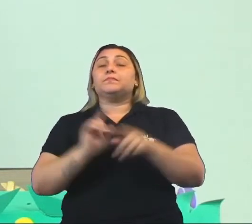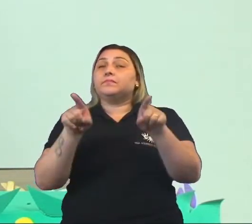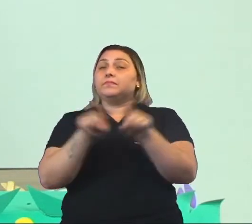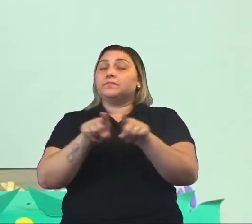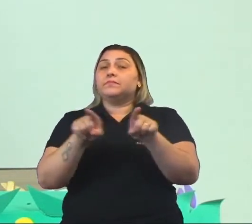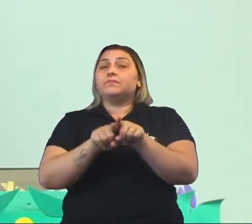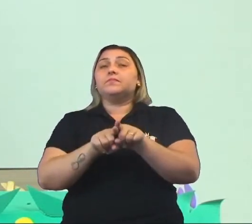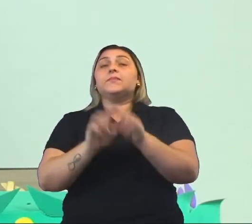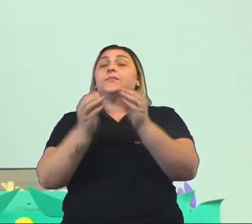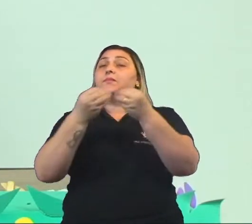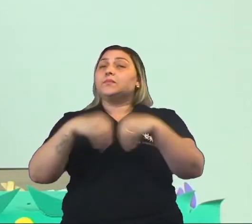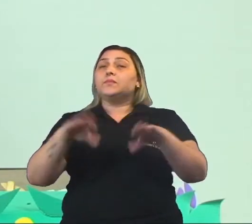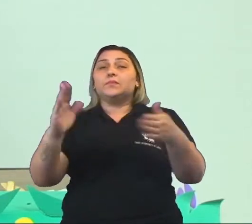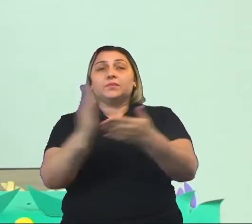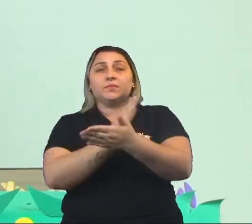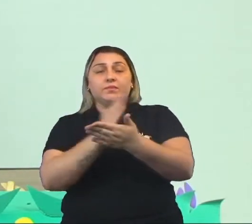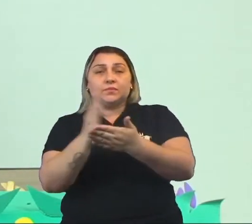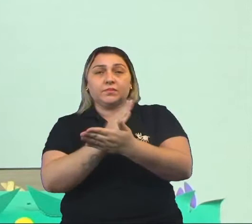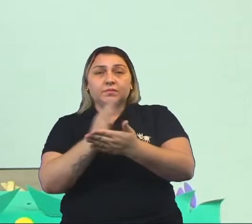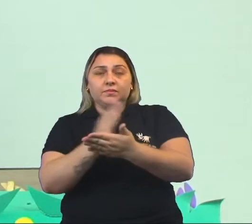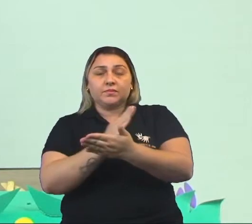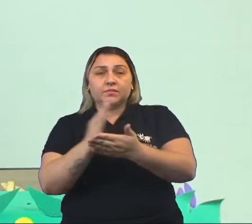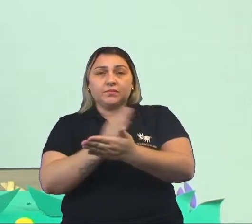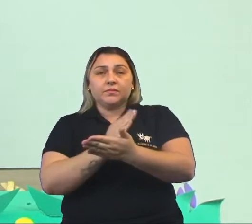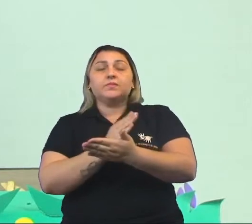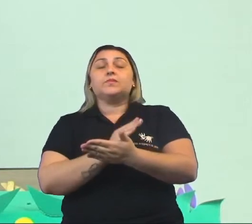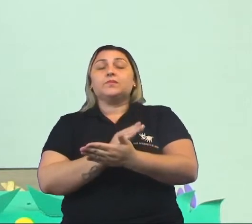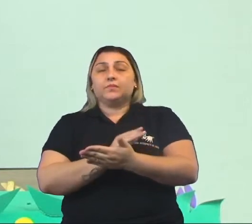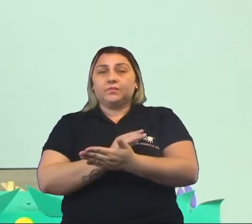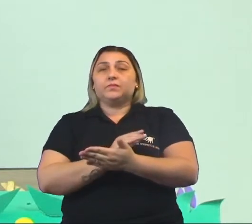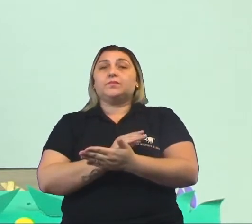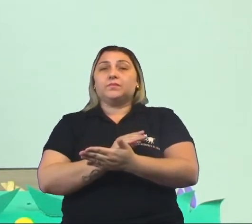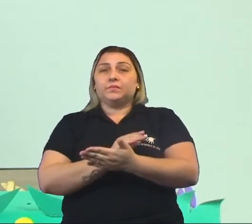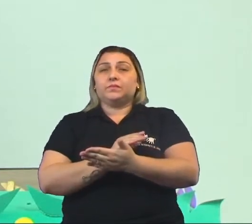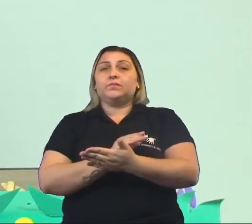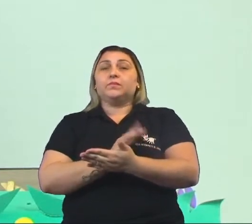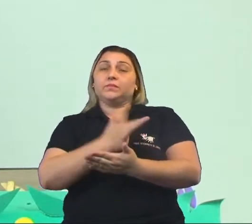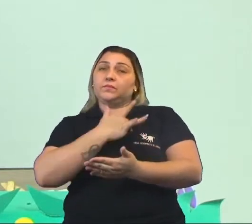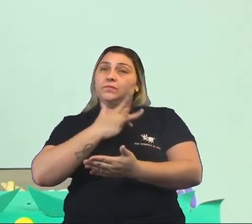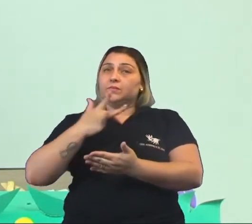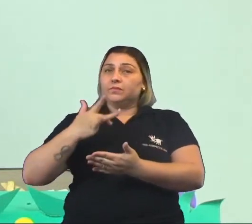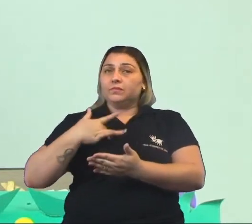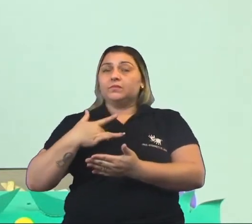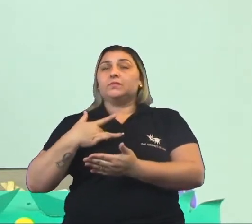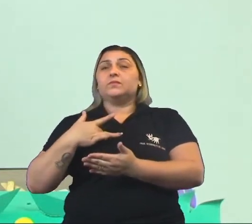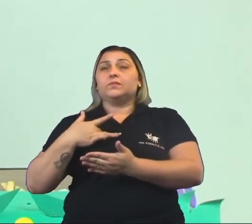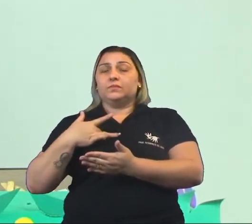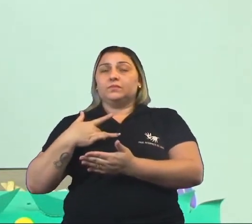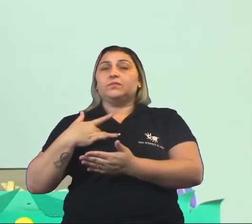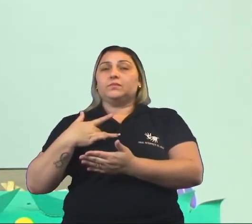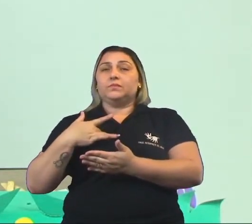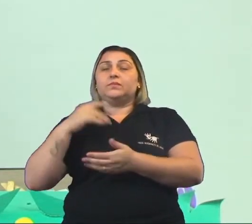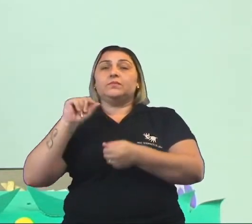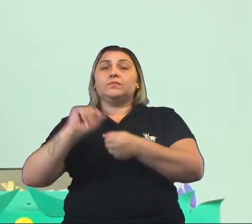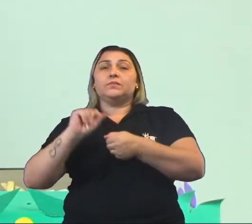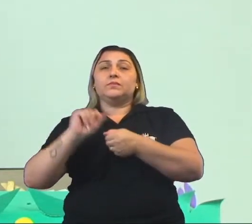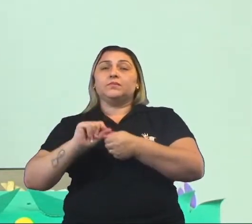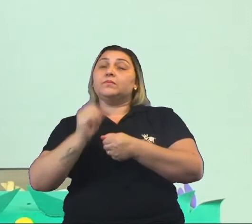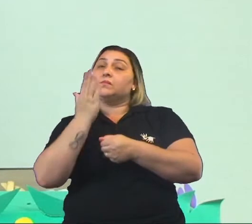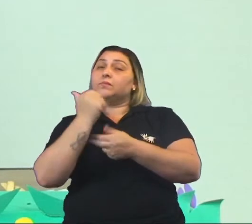acarretando alguns, certo? Acaba colocando fazendo que